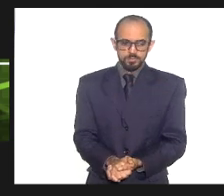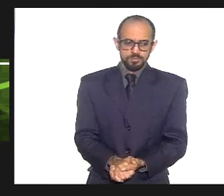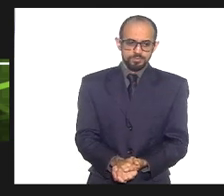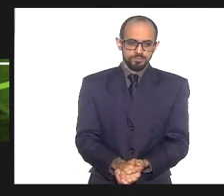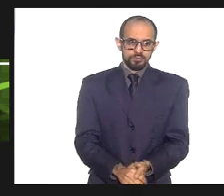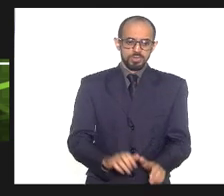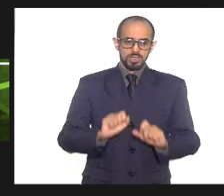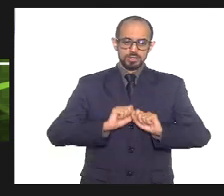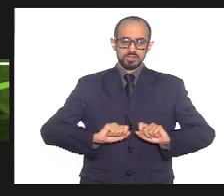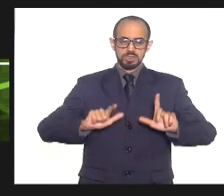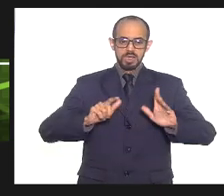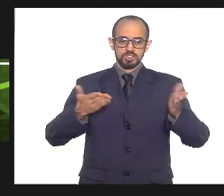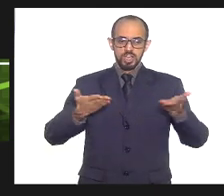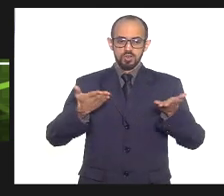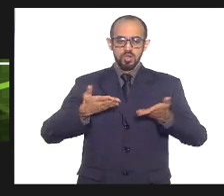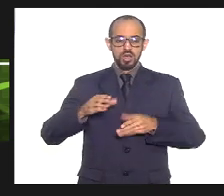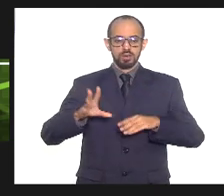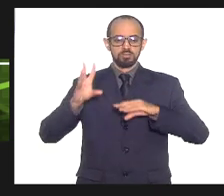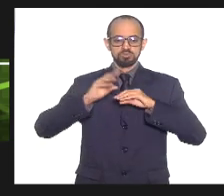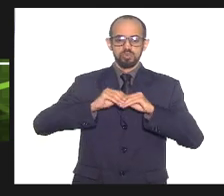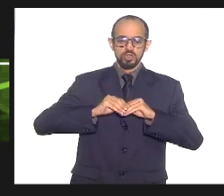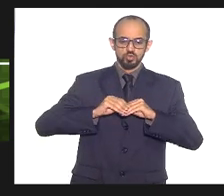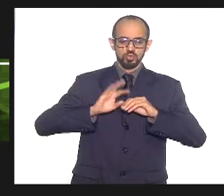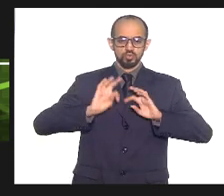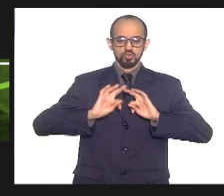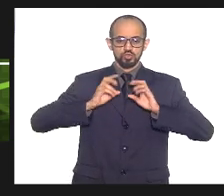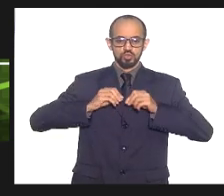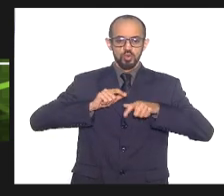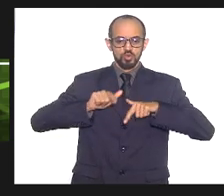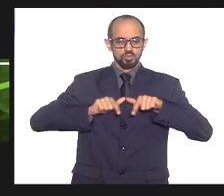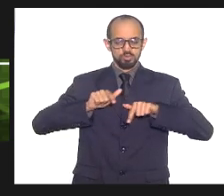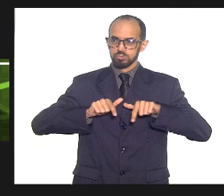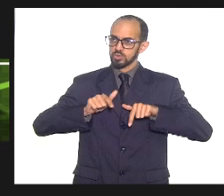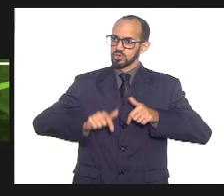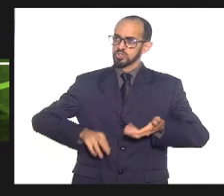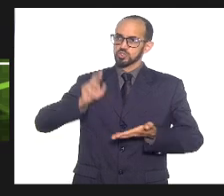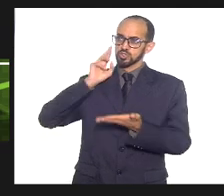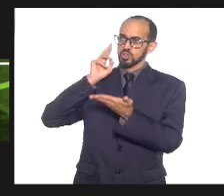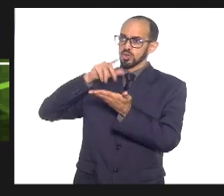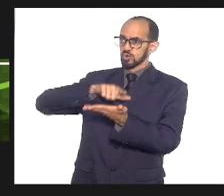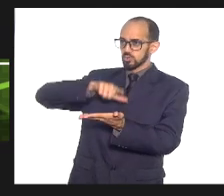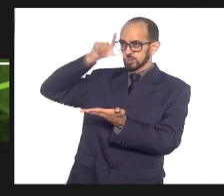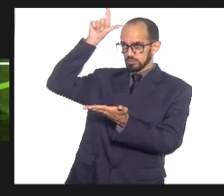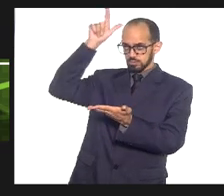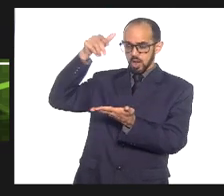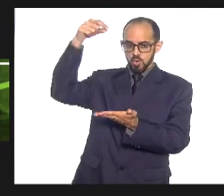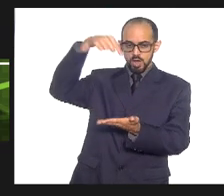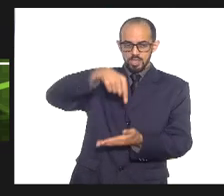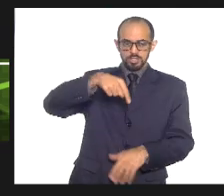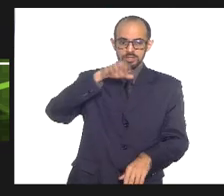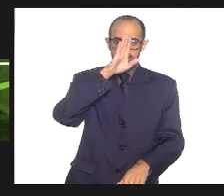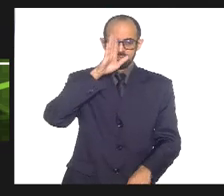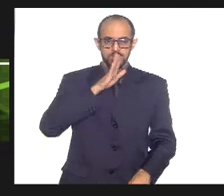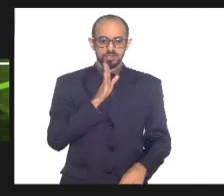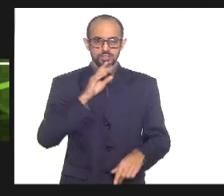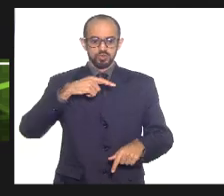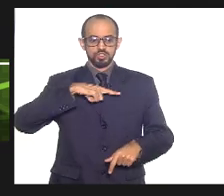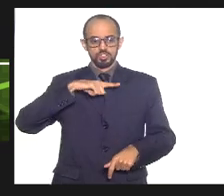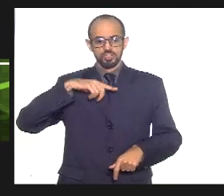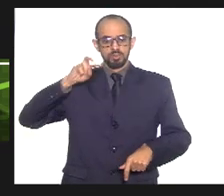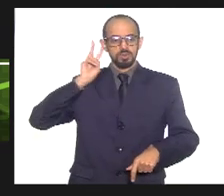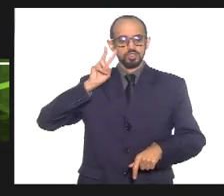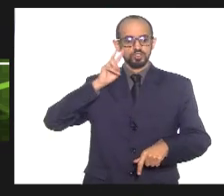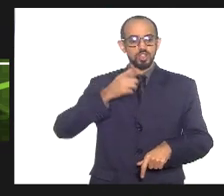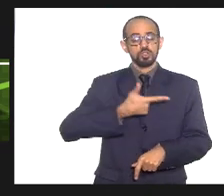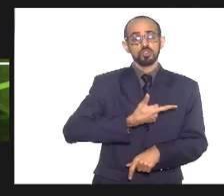Esse slide eu tento resumir, senhor deputado Luiz Paulo, a nossa entrada no Brasil, a nossa história no Brasil desde 2001, quando